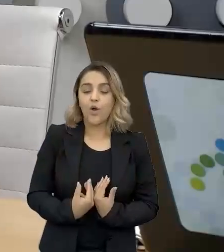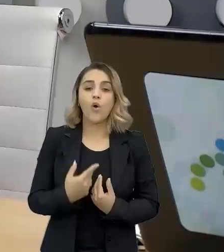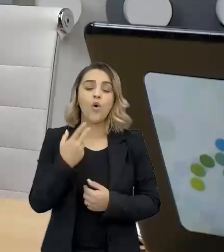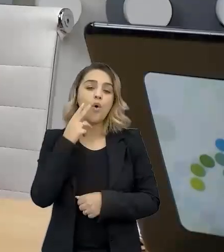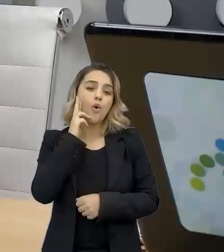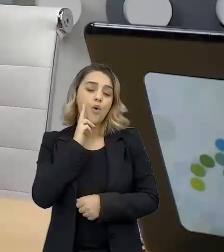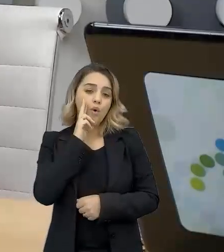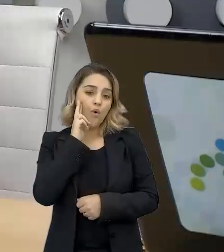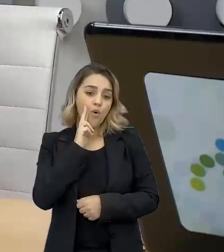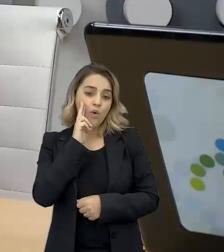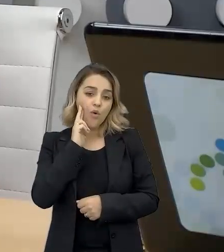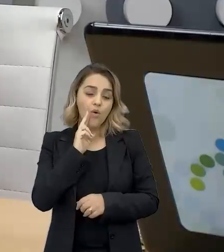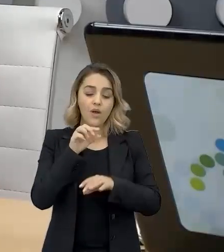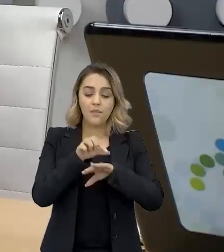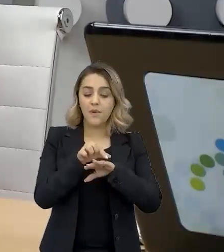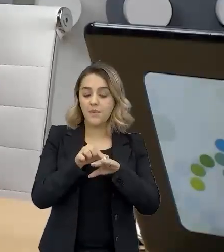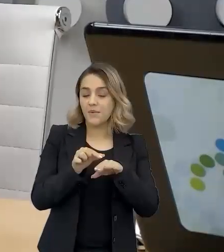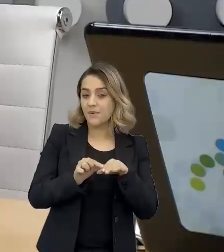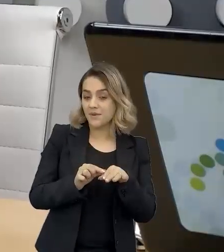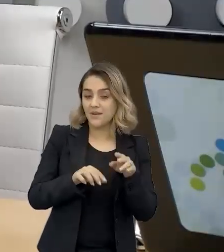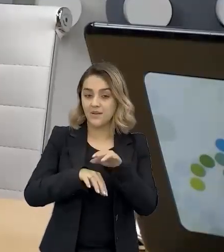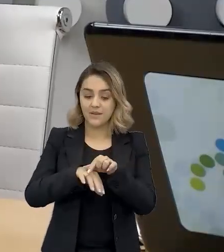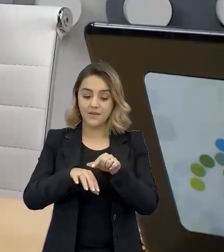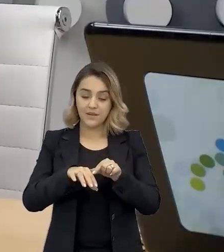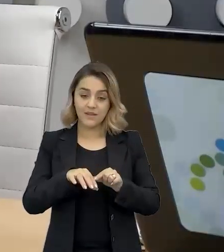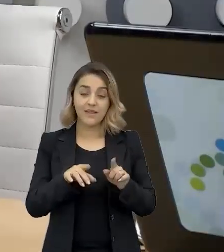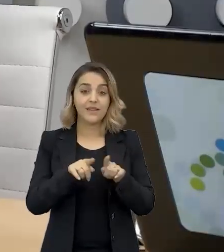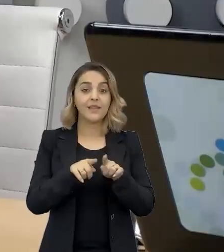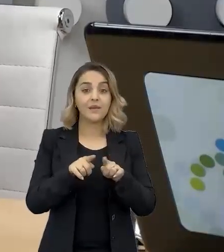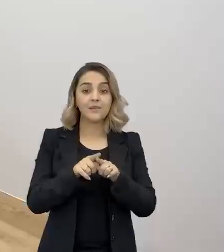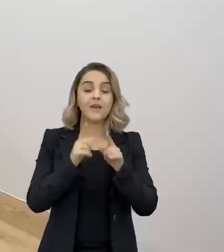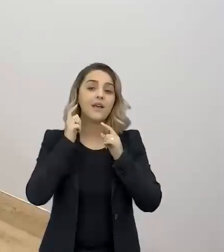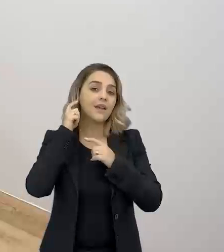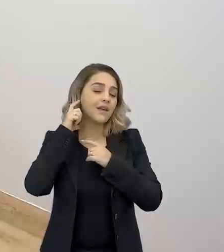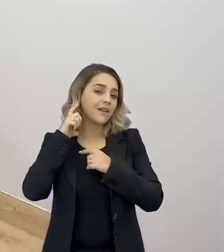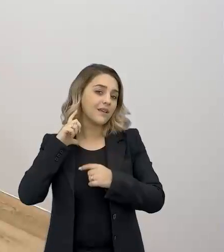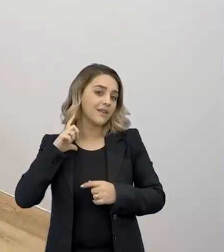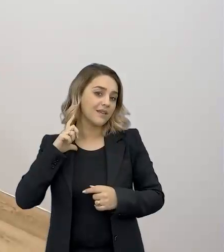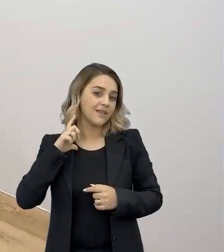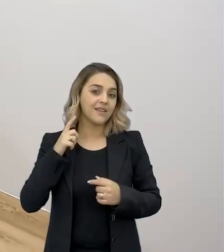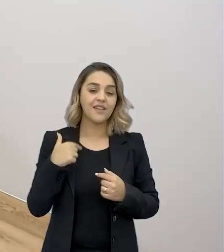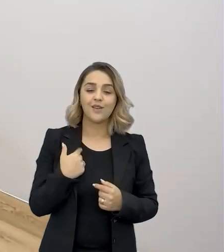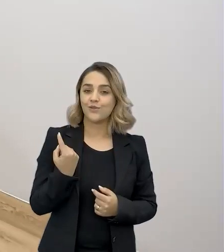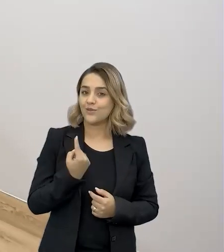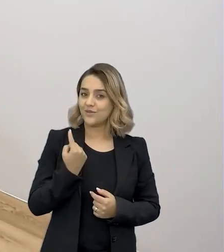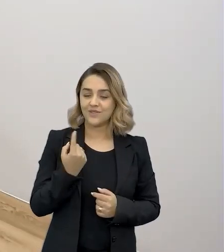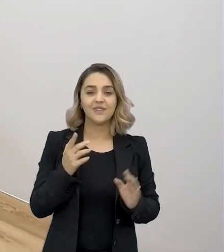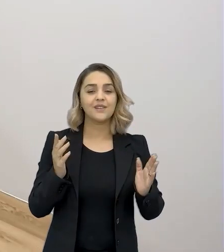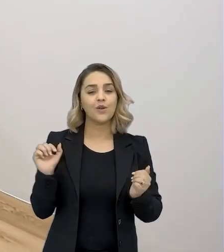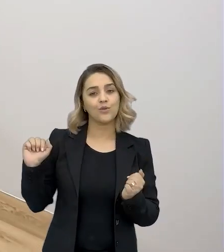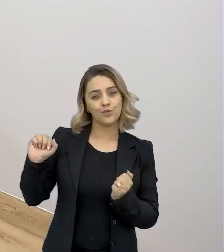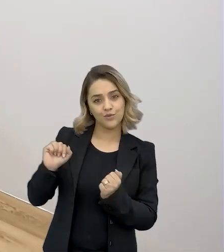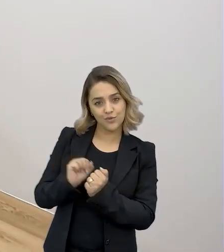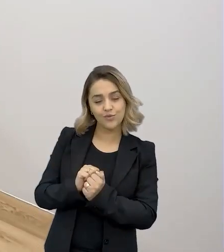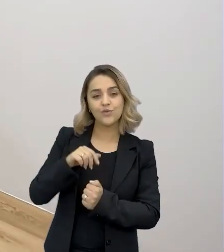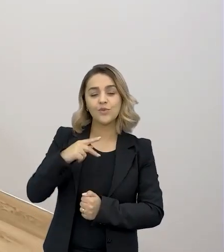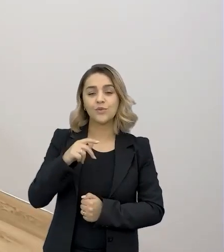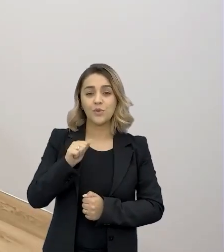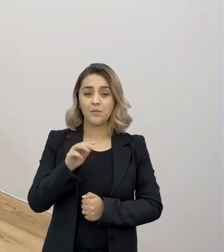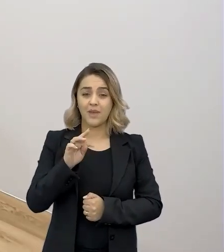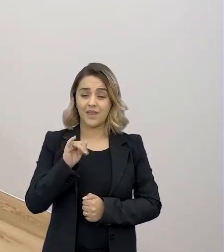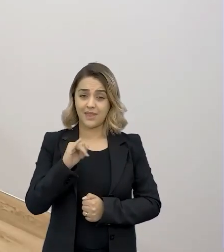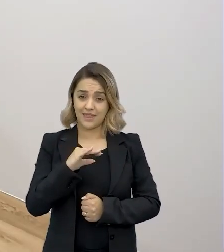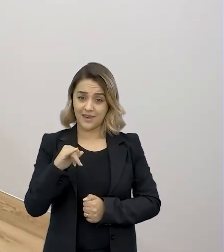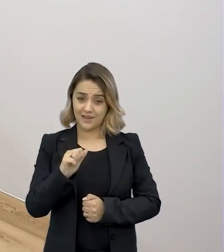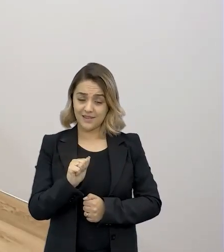na mão. Hoje eu não estou sozinha, estou aqui com a Patrícia, que vai me ajudar hoje no percurso do nosso